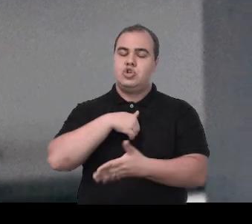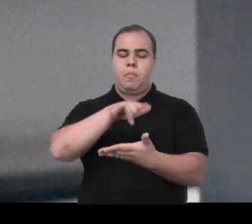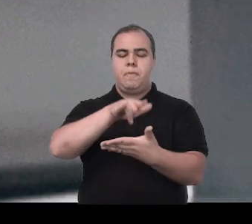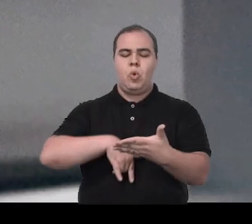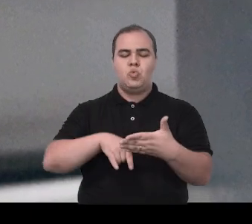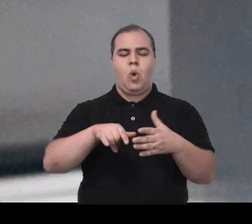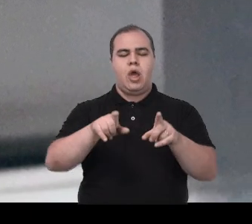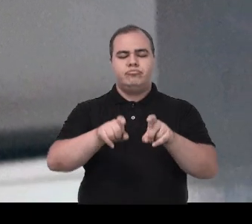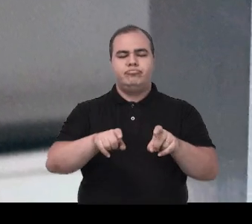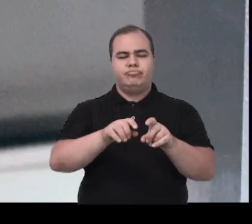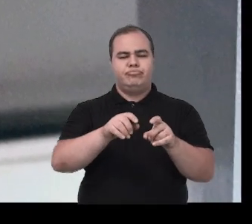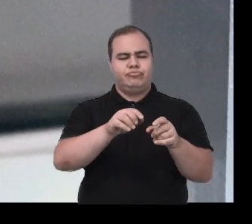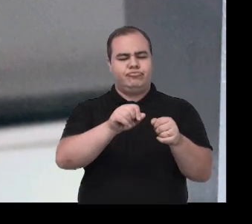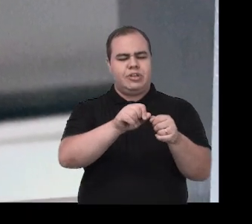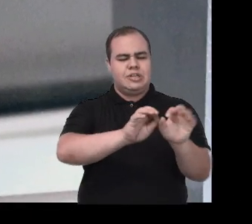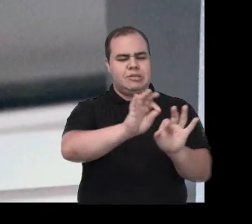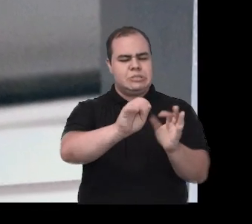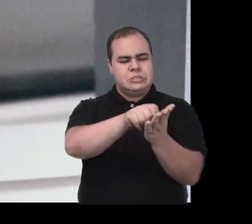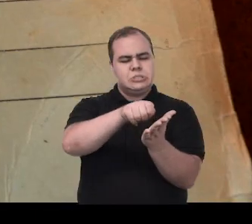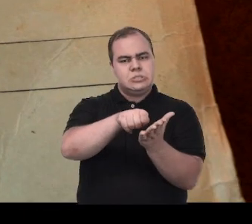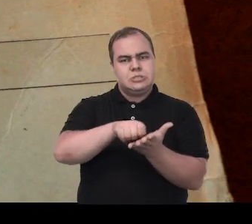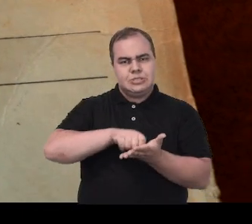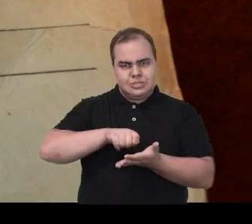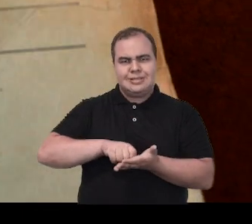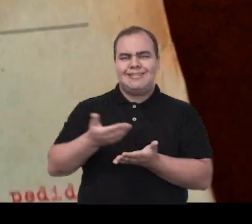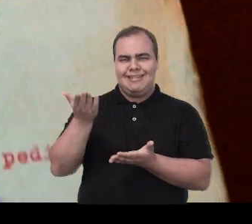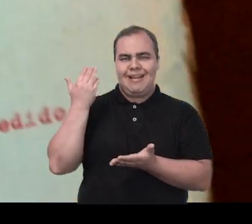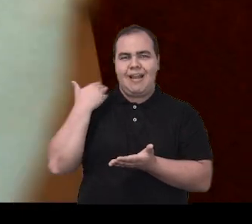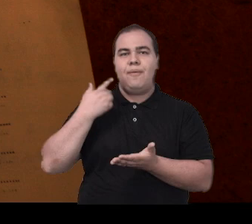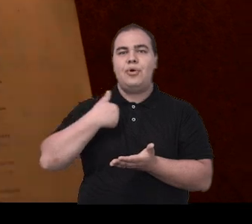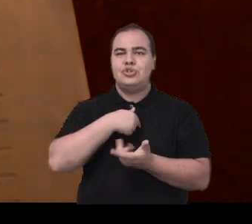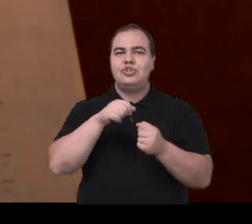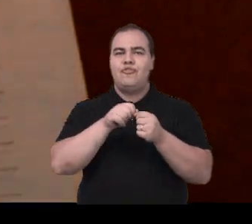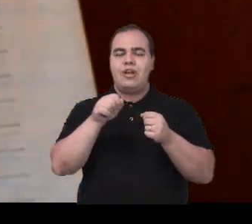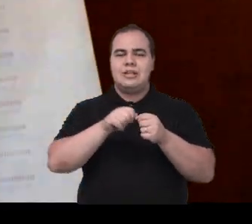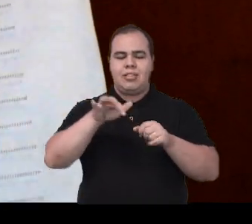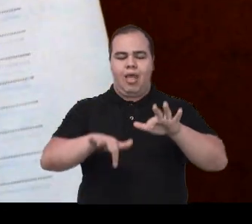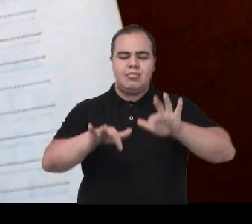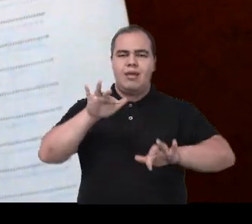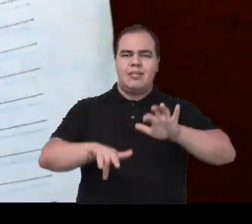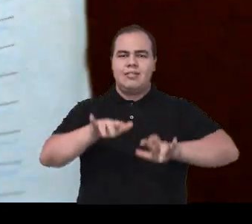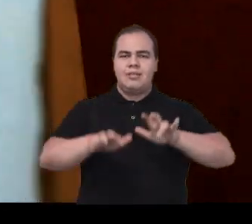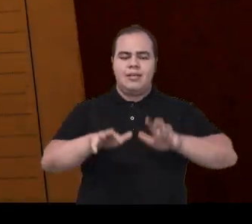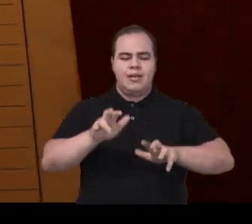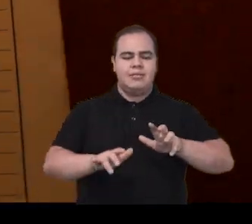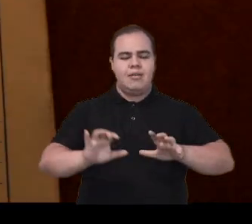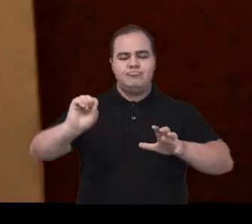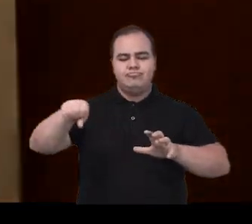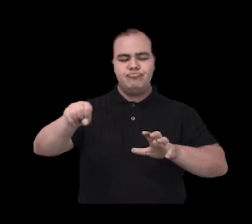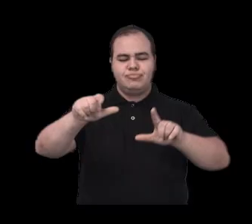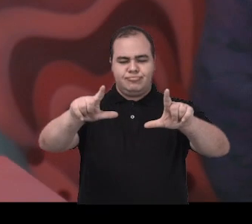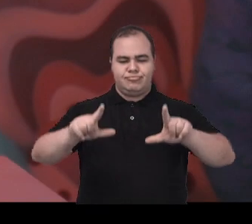o prontuário. A família chegava com a guia de internação, a gente fazia o